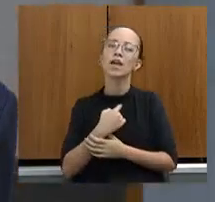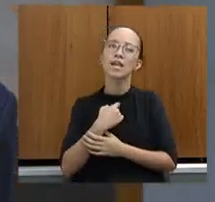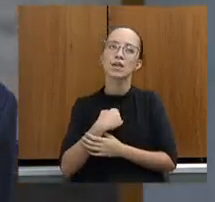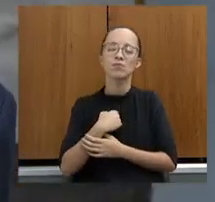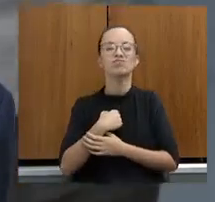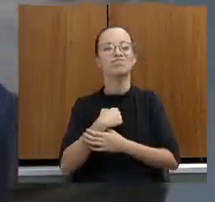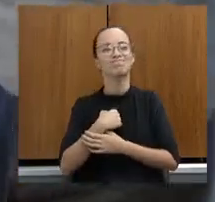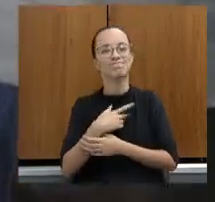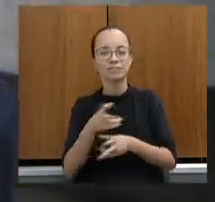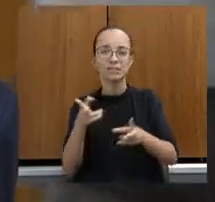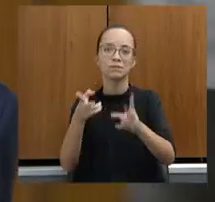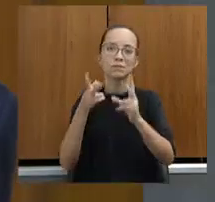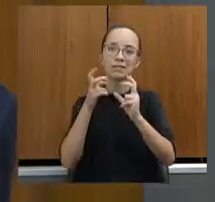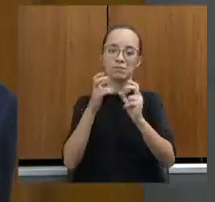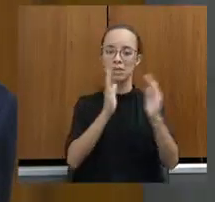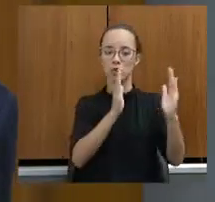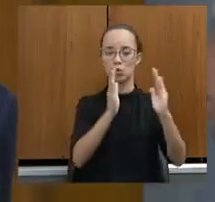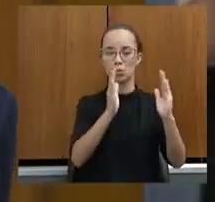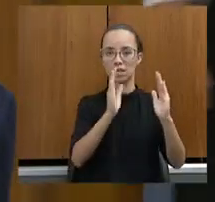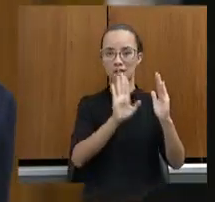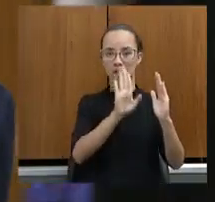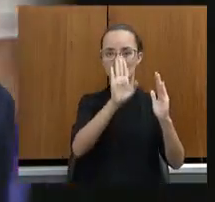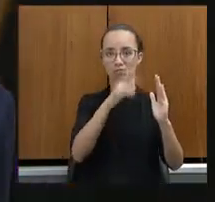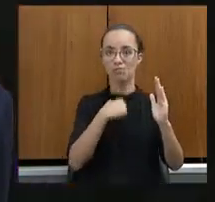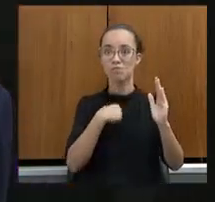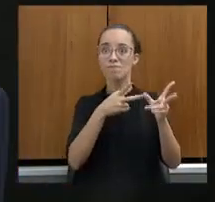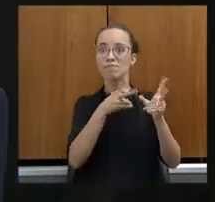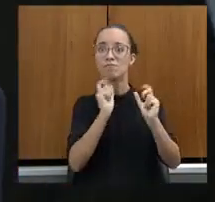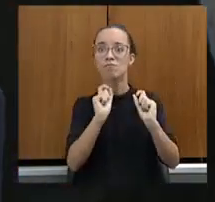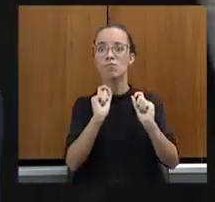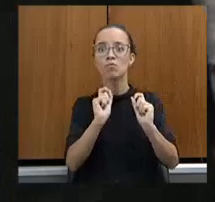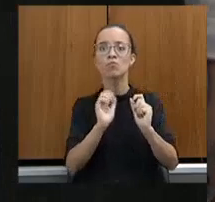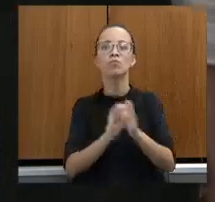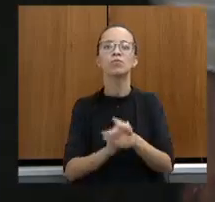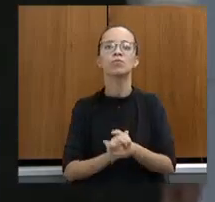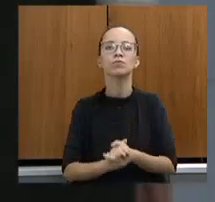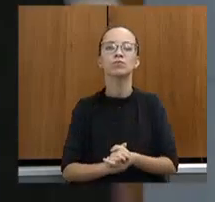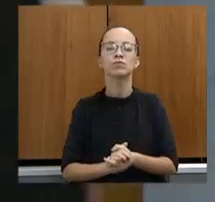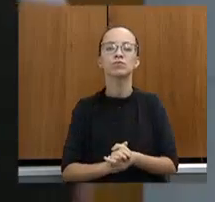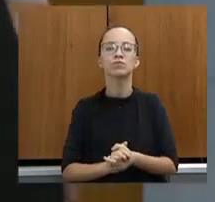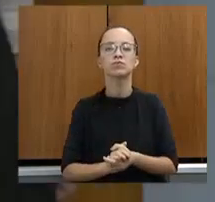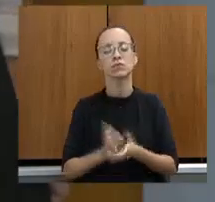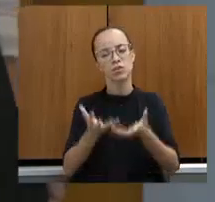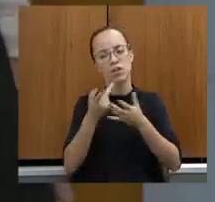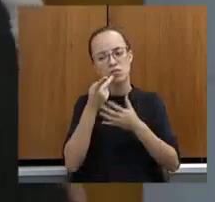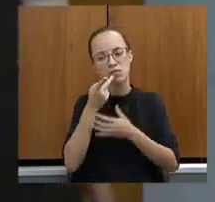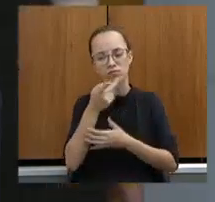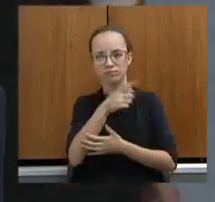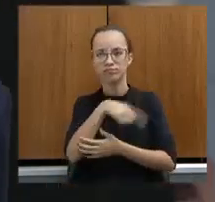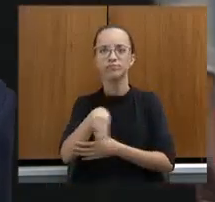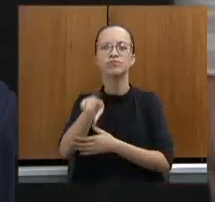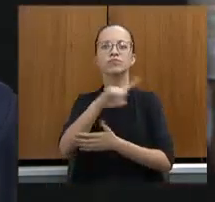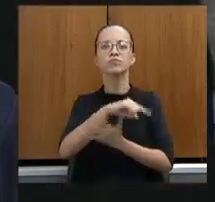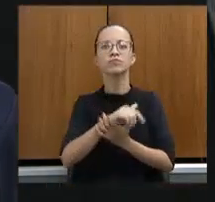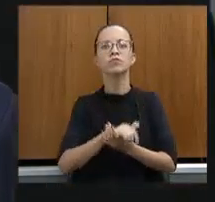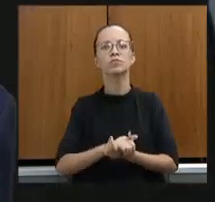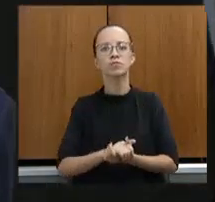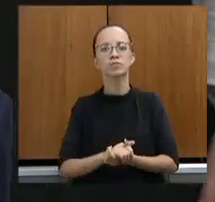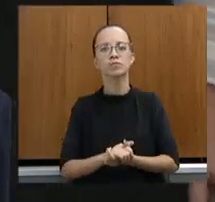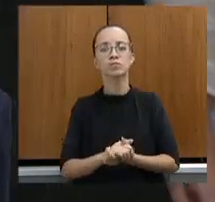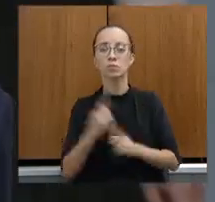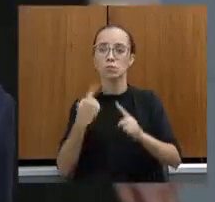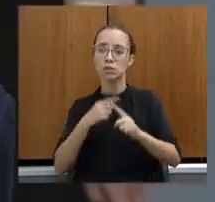de exemplo desse mandato eu quero aqui fazer essa fala porque